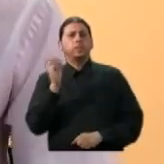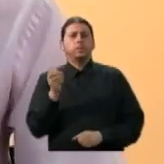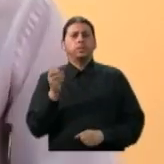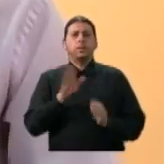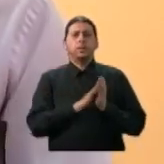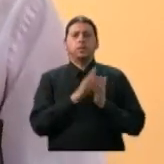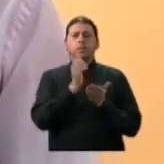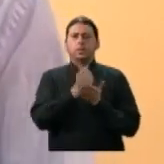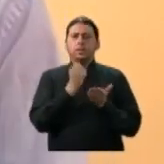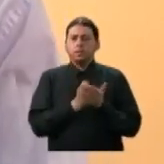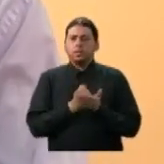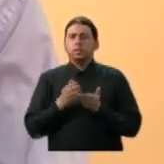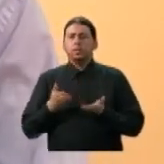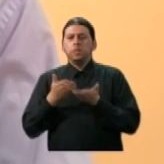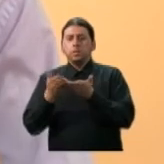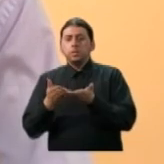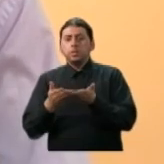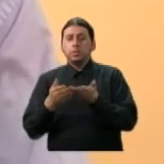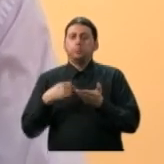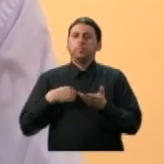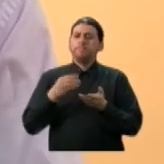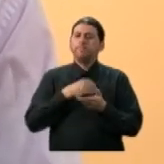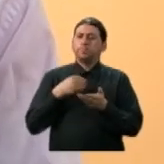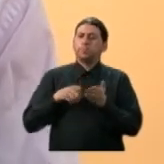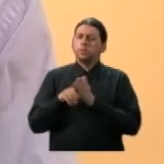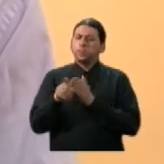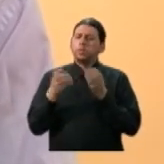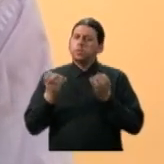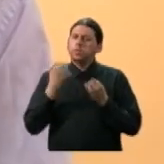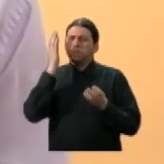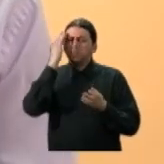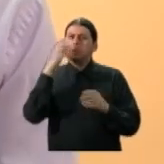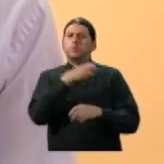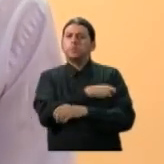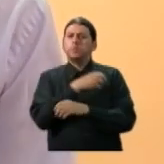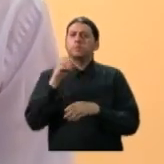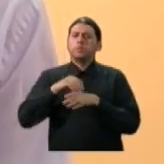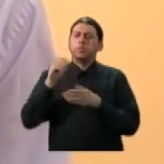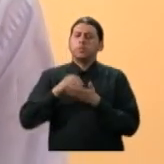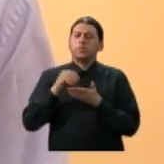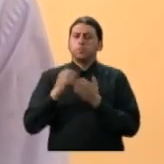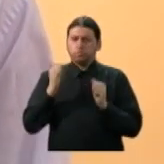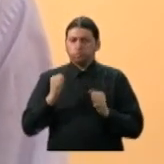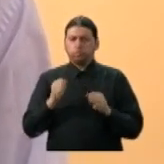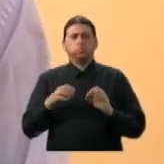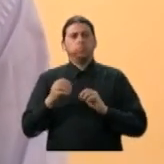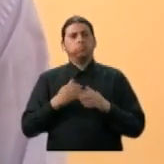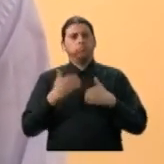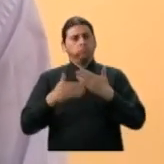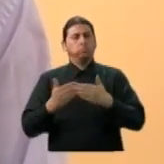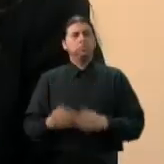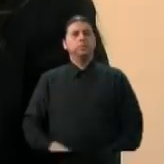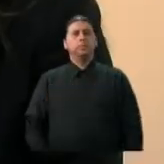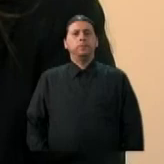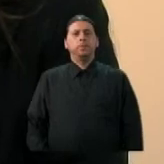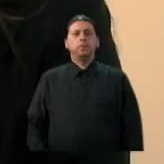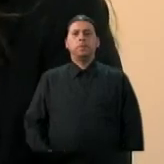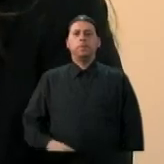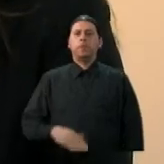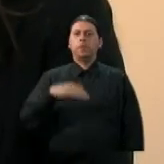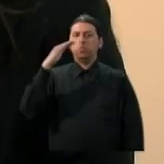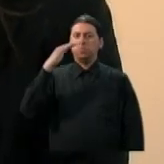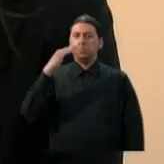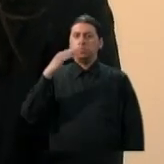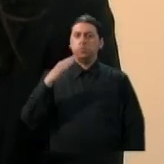levar numa unidade básica de saúde e dizer, olha, quero saber que vacinas eu posso tomar, que vacinas eu então, devo tomar. Então, assim, ó, um adulto geralmente